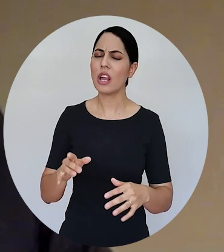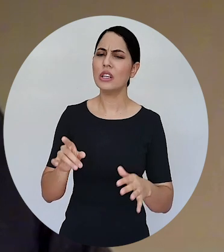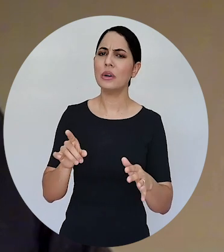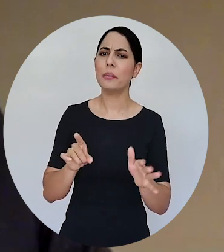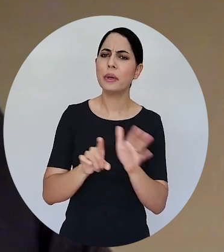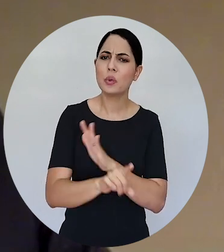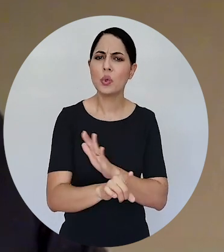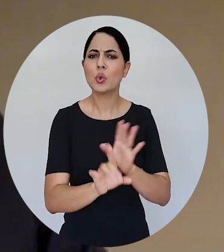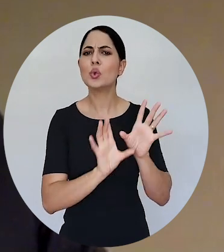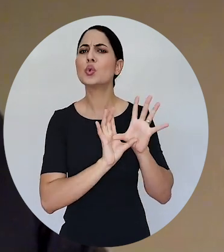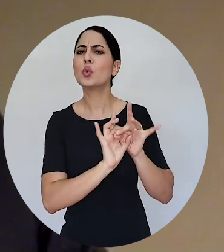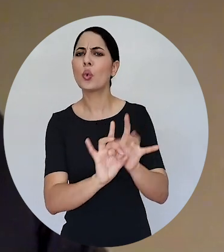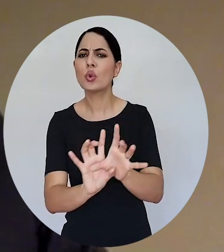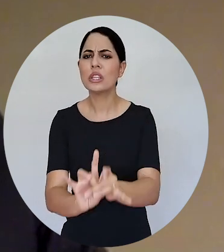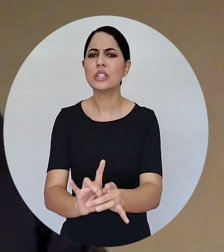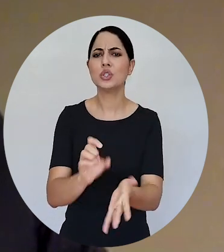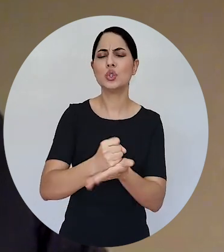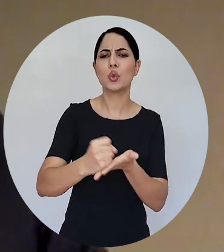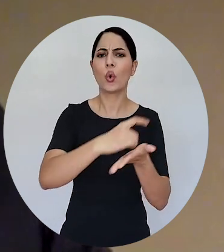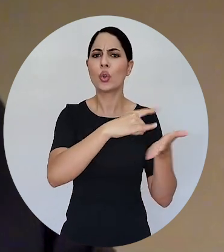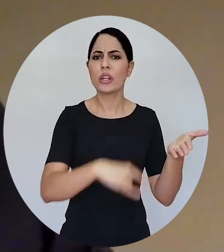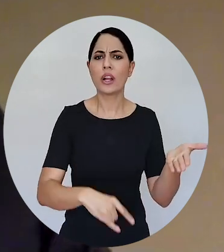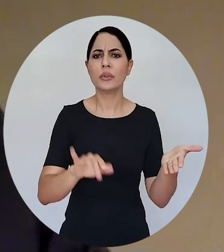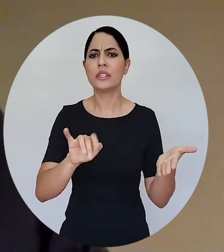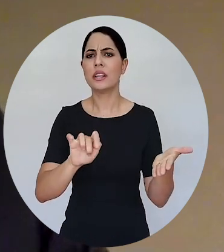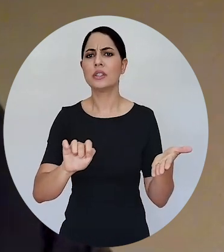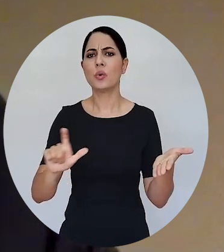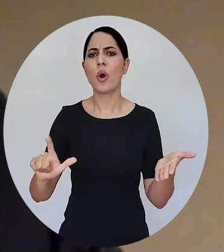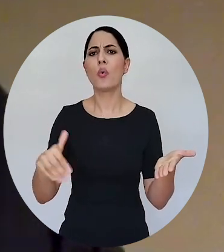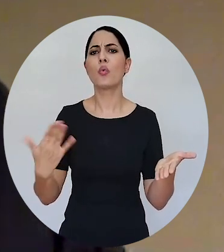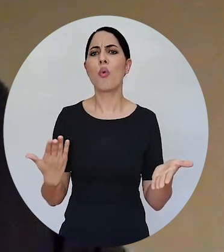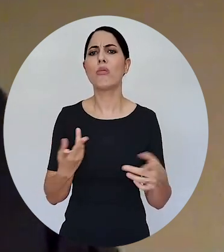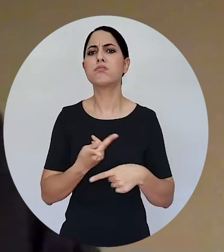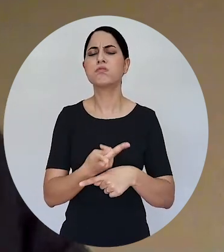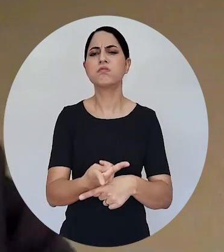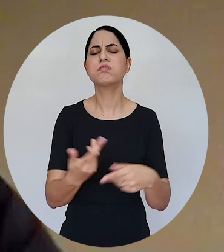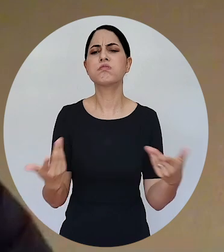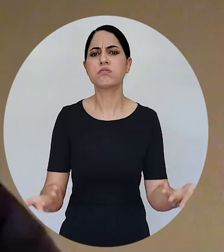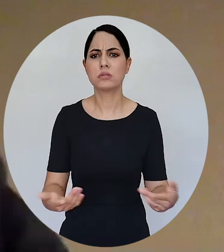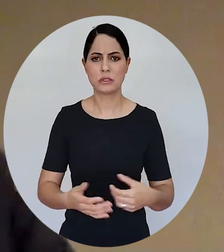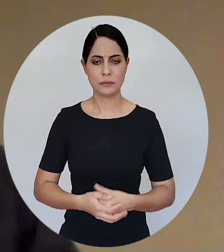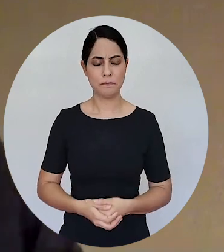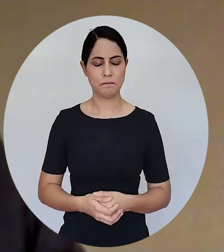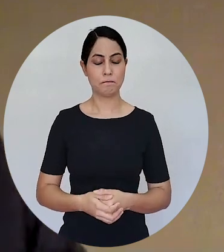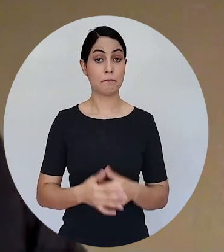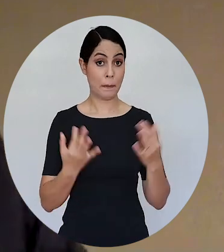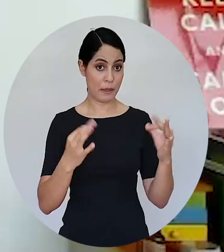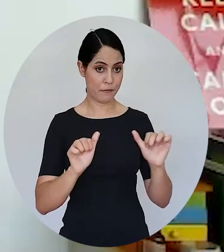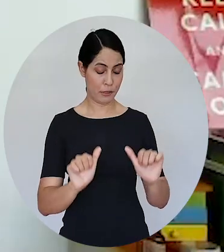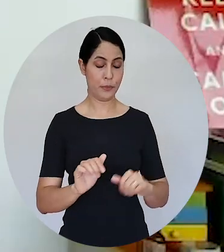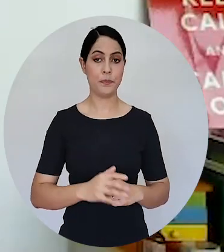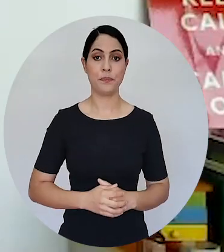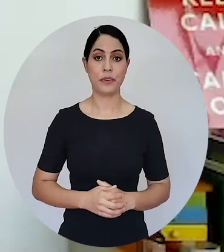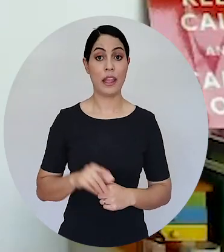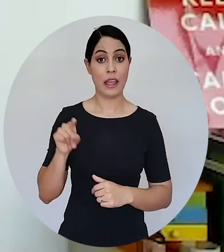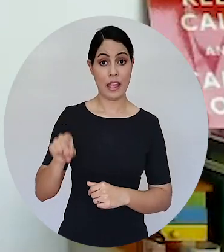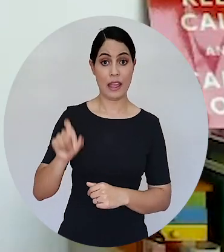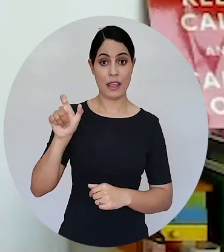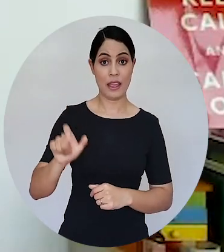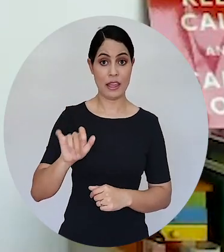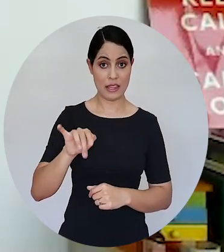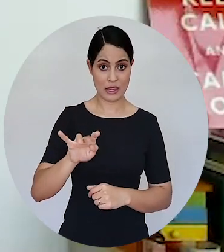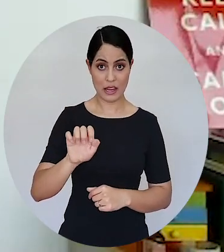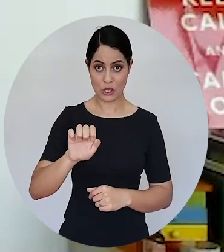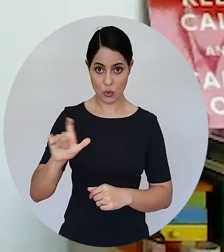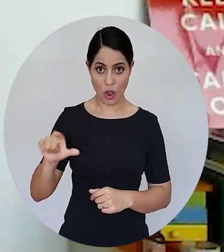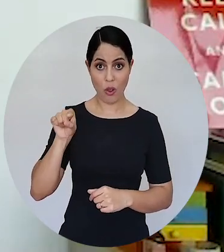em contextos contratuais e de propriedade intelectual? Dos dois, qual que se procura mais, por exemplo? Perfeito. Propriedade intelectual